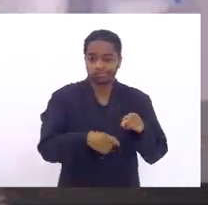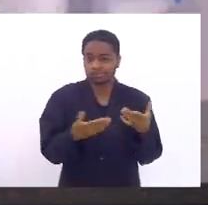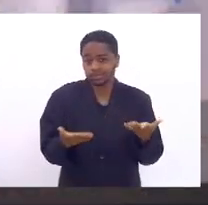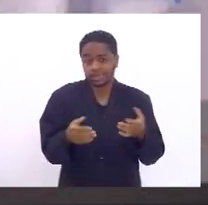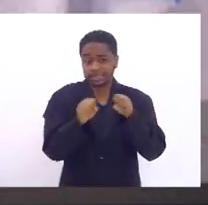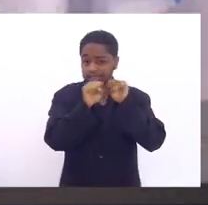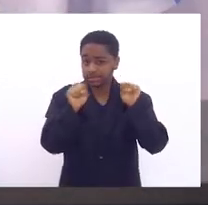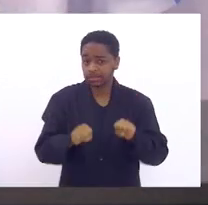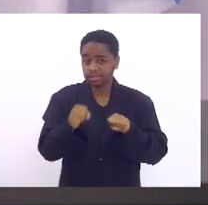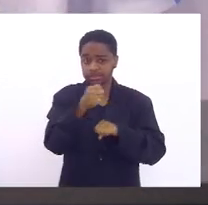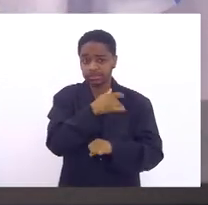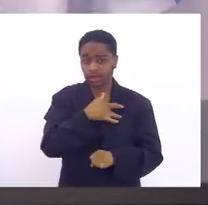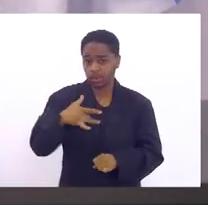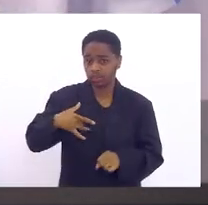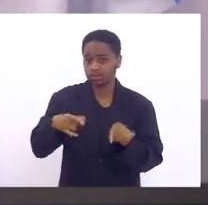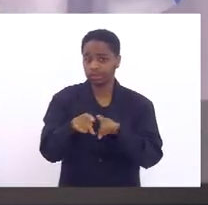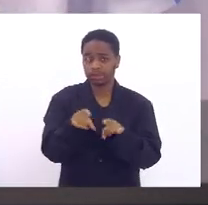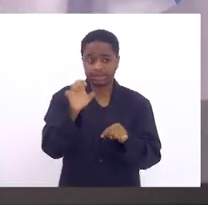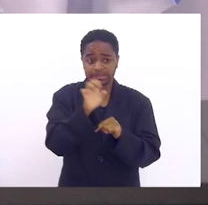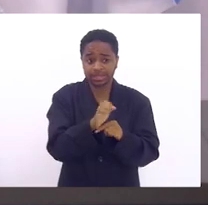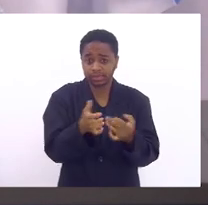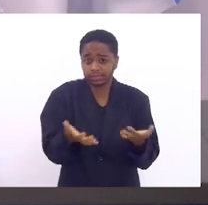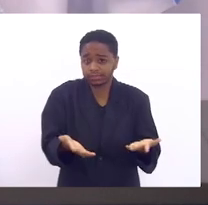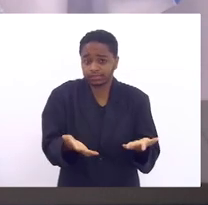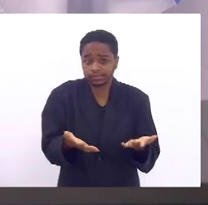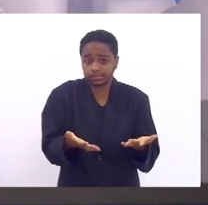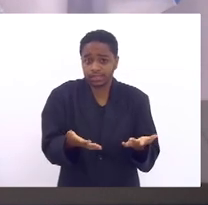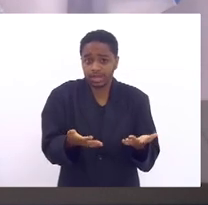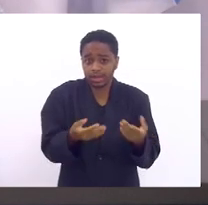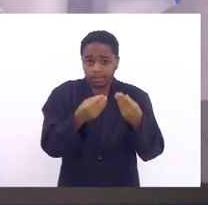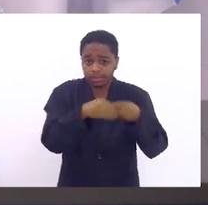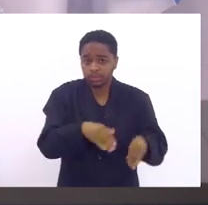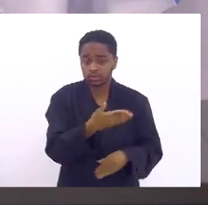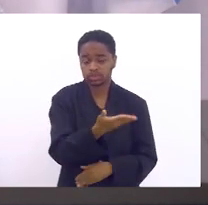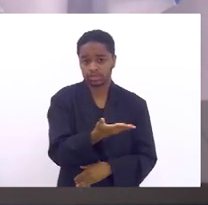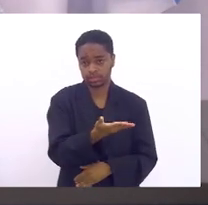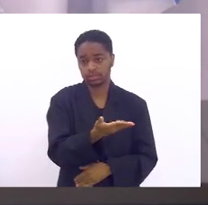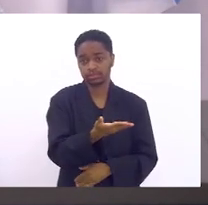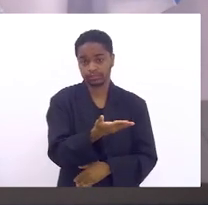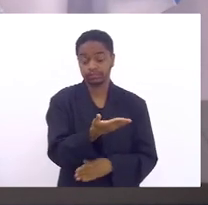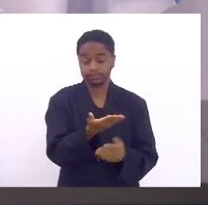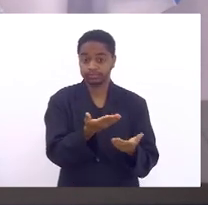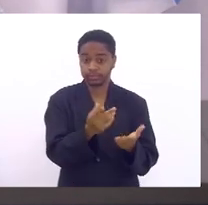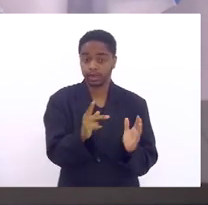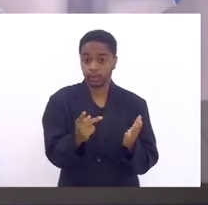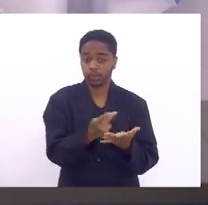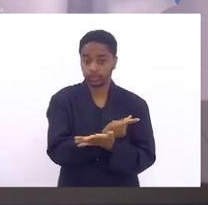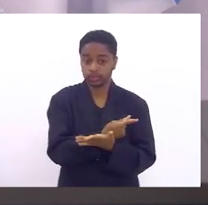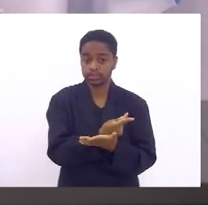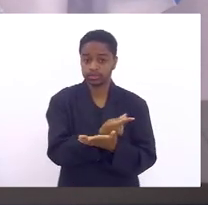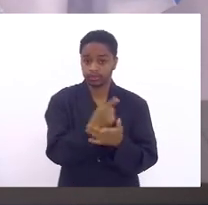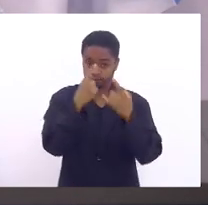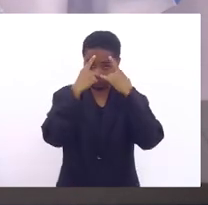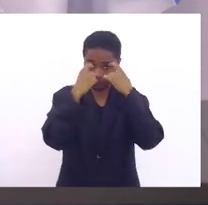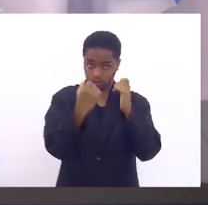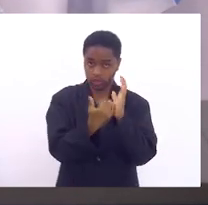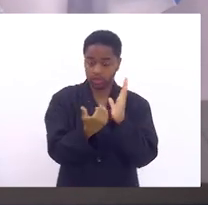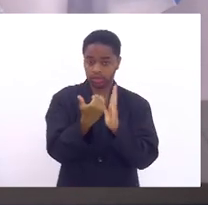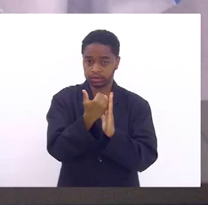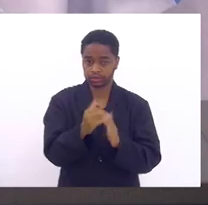sistema de saúde pelo próprio Estado então se colocou se se teve ali uma situação de extrema